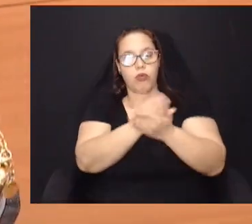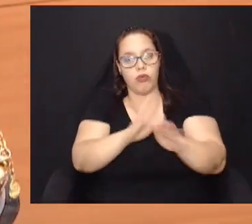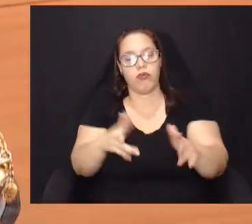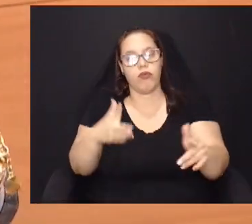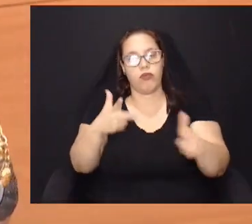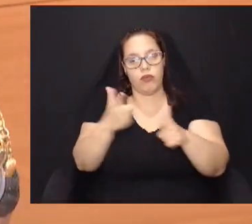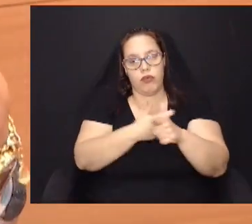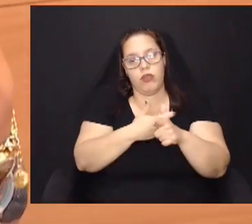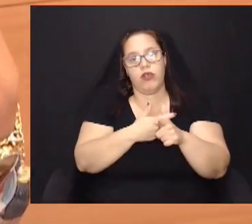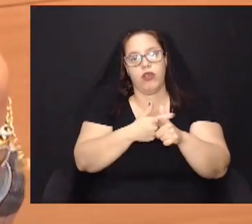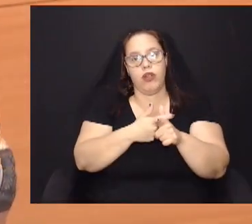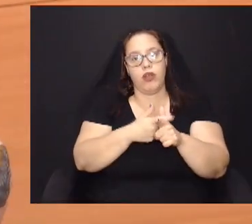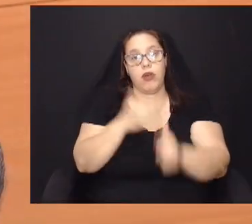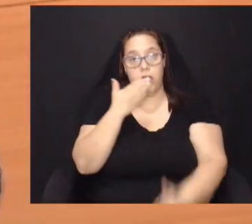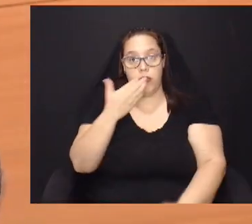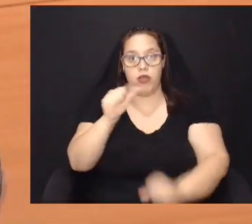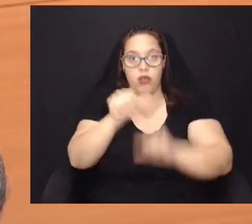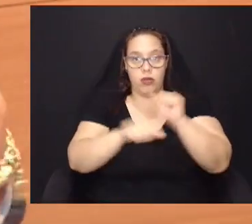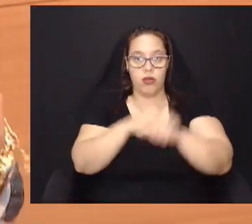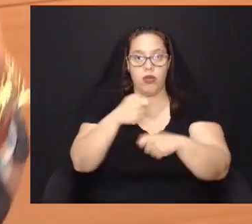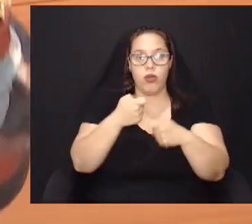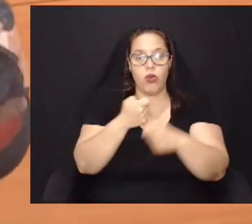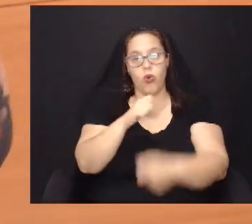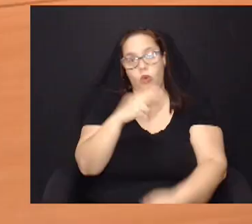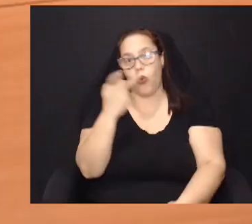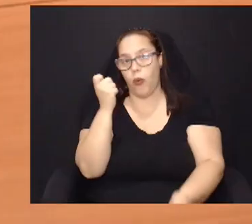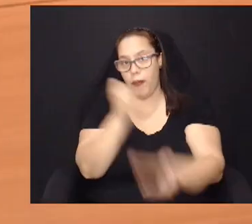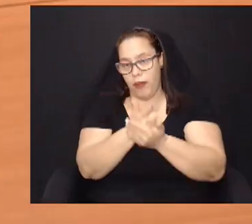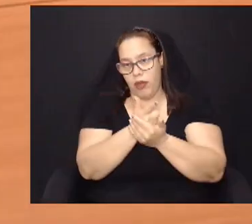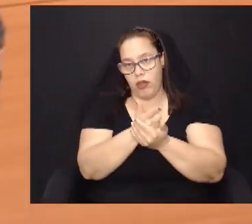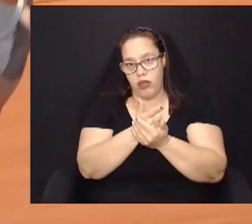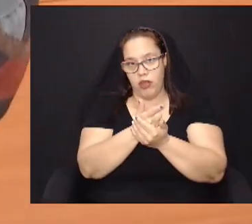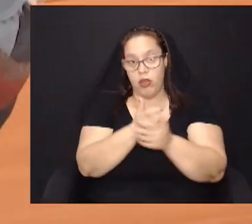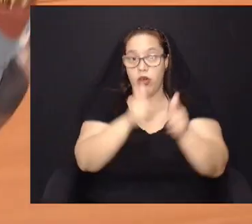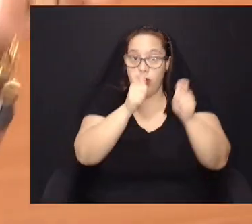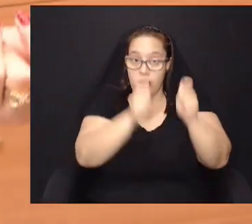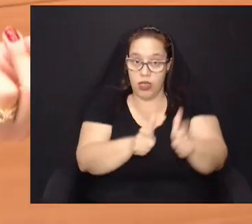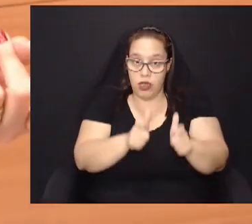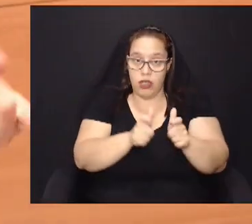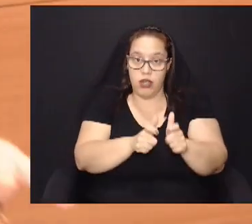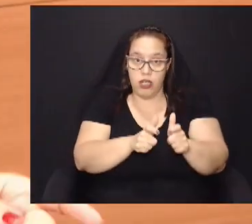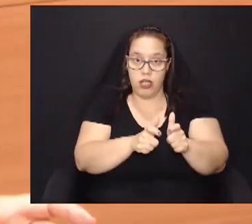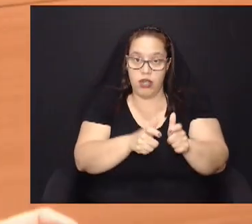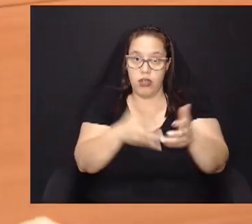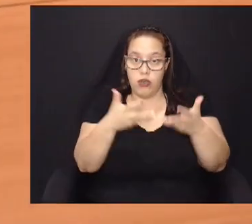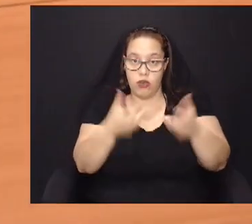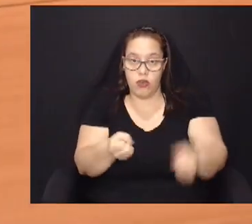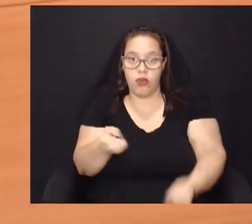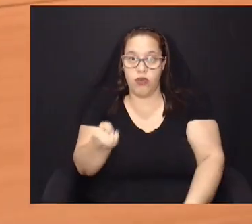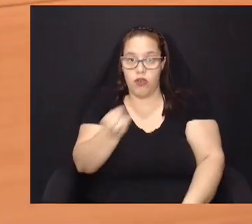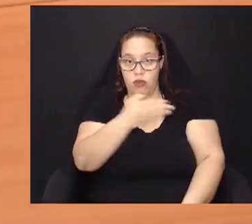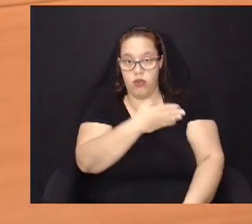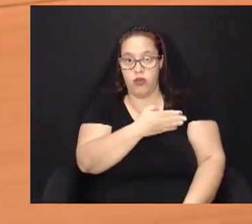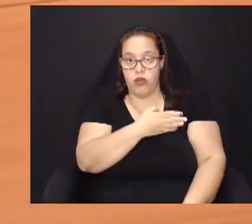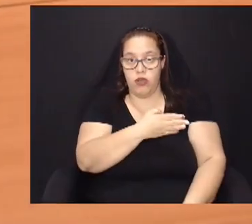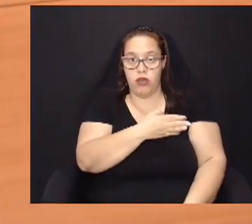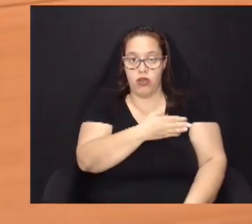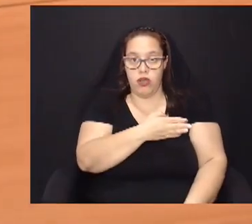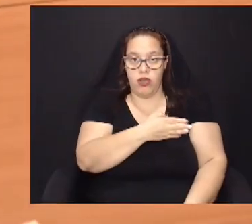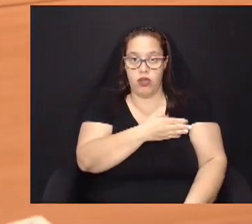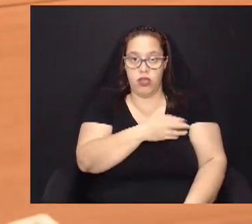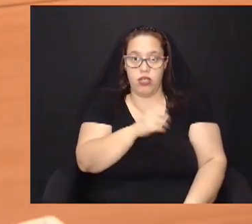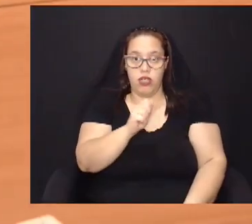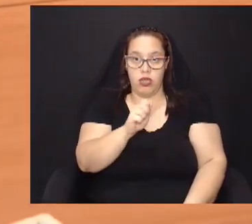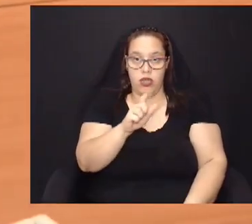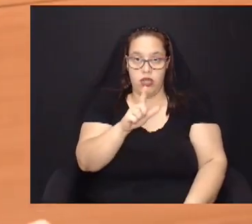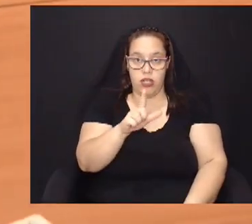pedir a renovação, ou ela precisa ser quitada para esse local receber um novo alvará.